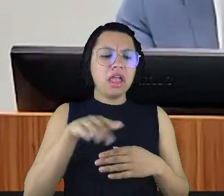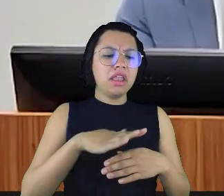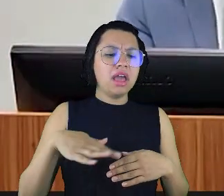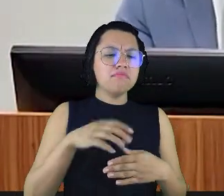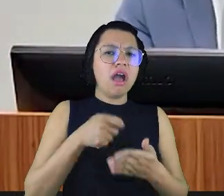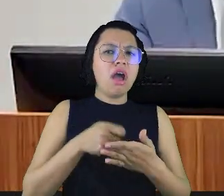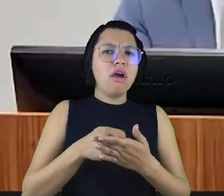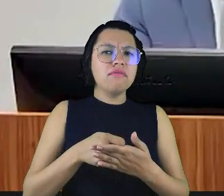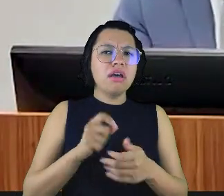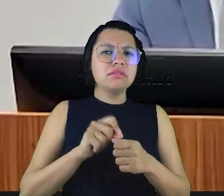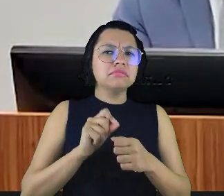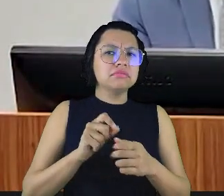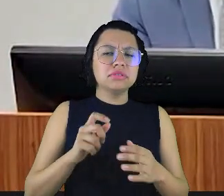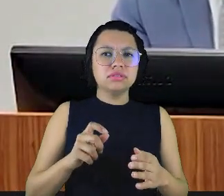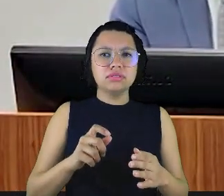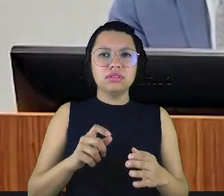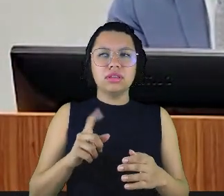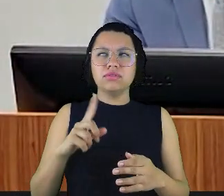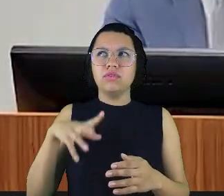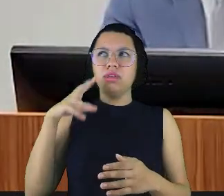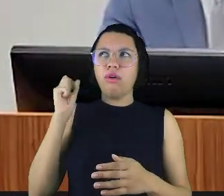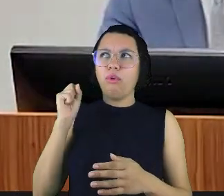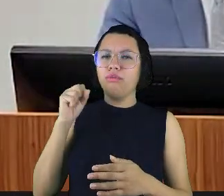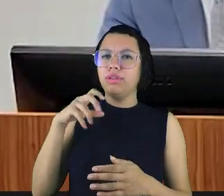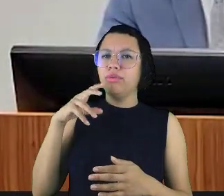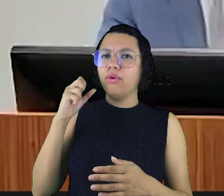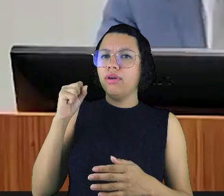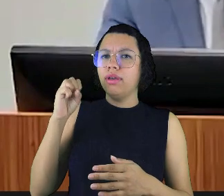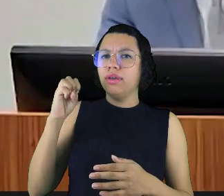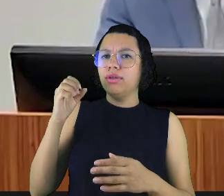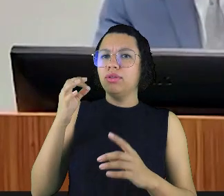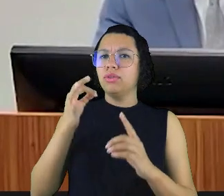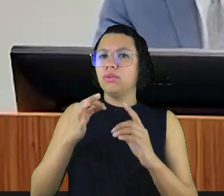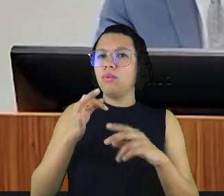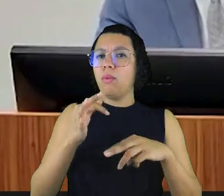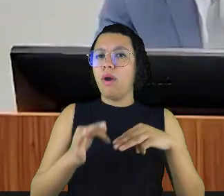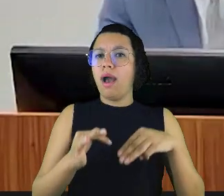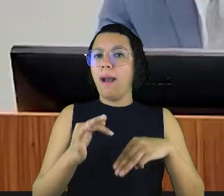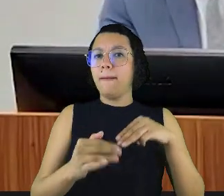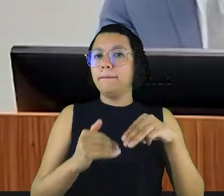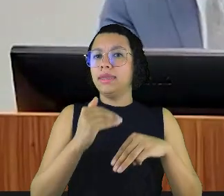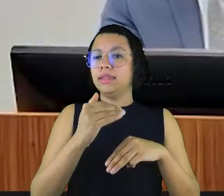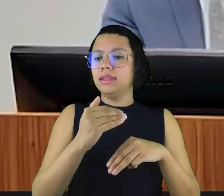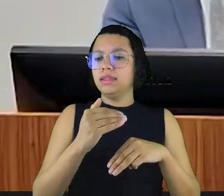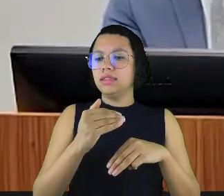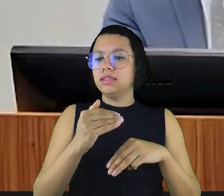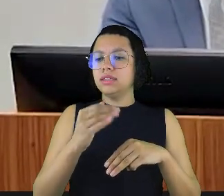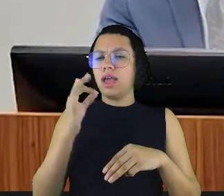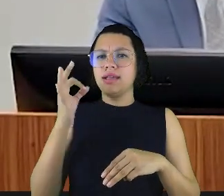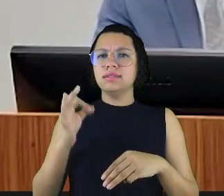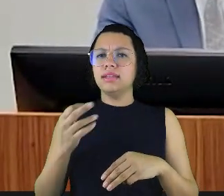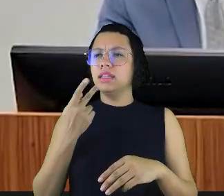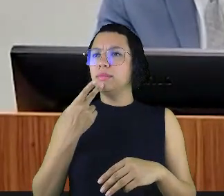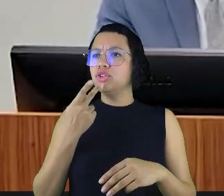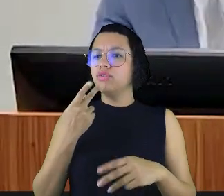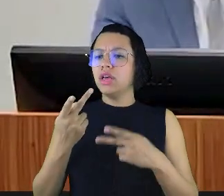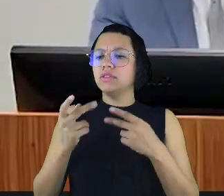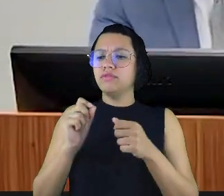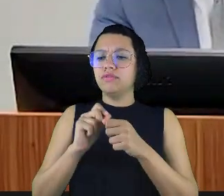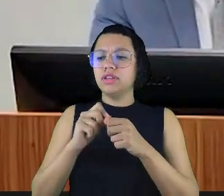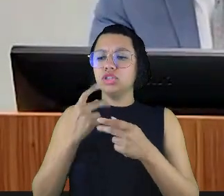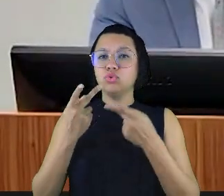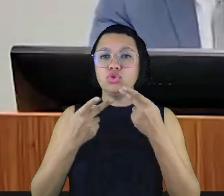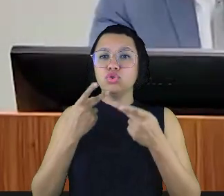aí você fica ouvindo a ministra Regina Helena Costa acertadamente fazendo discursos muito fortes